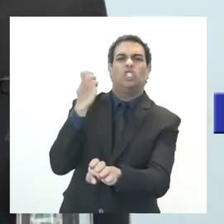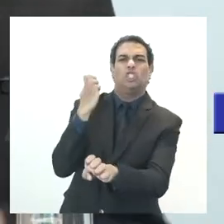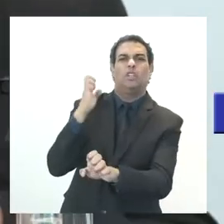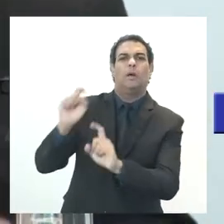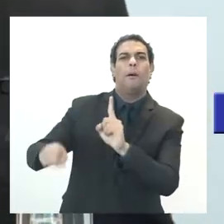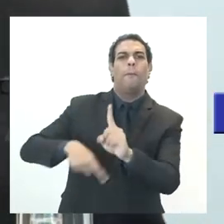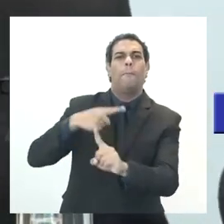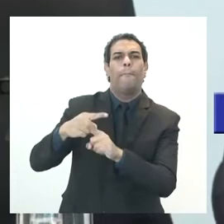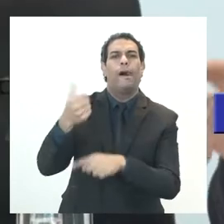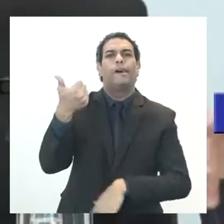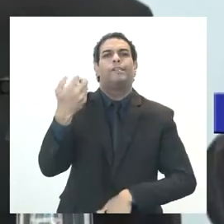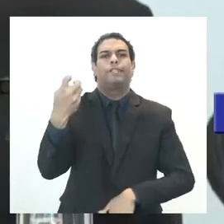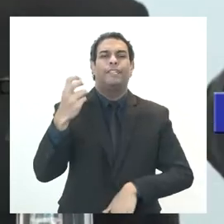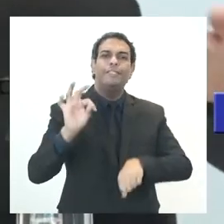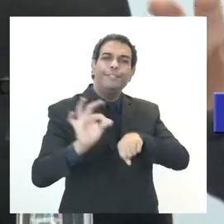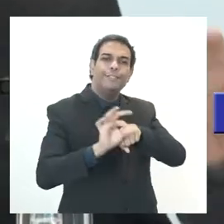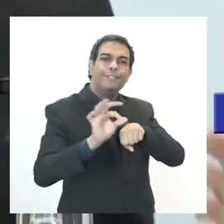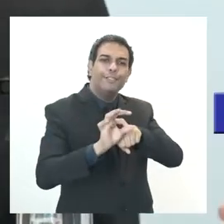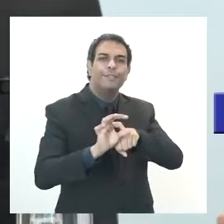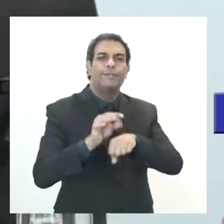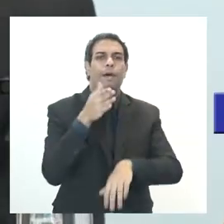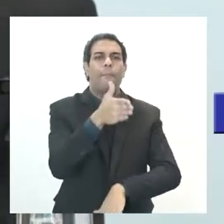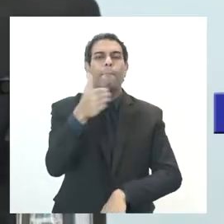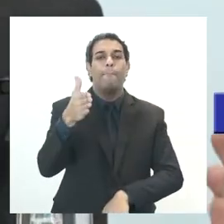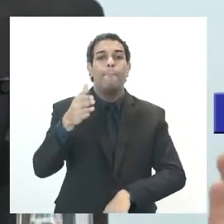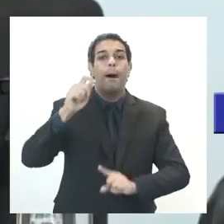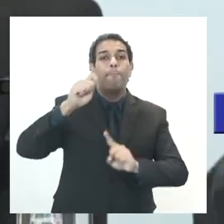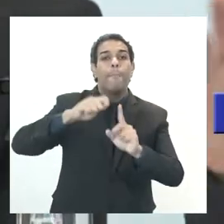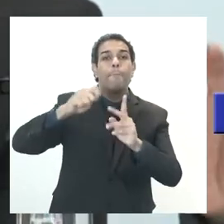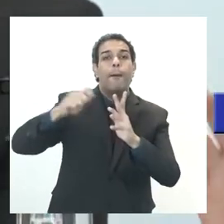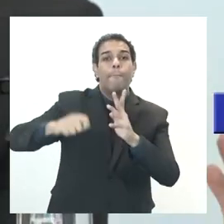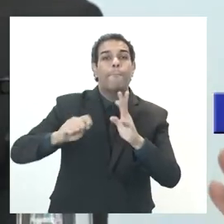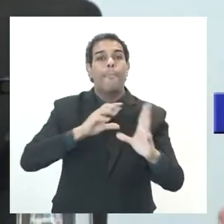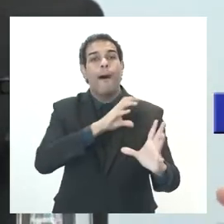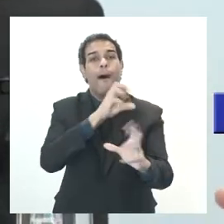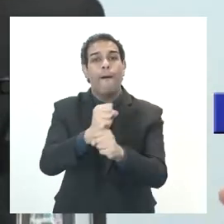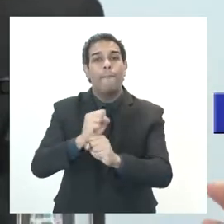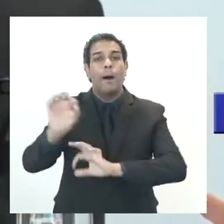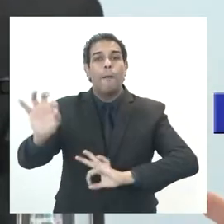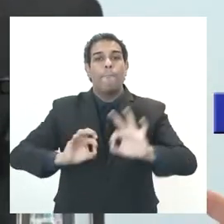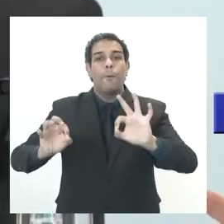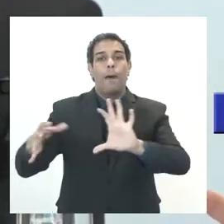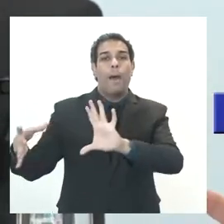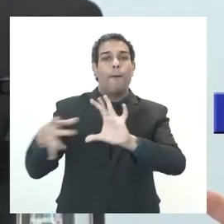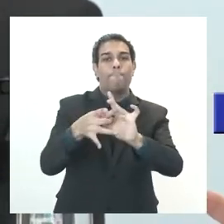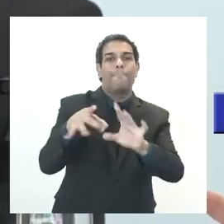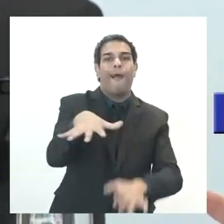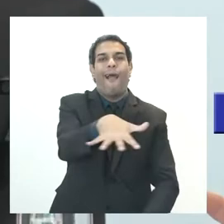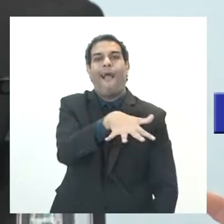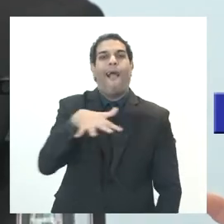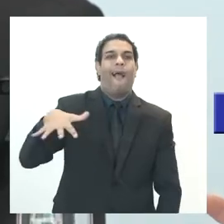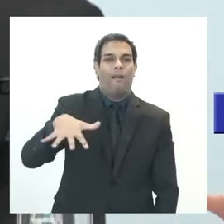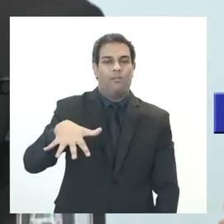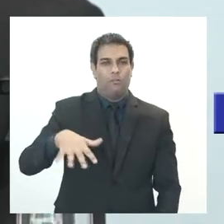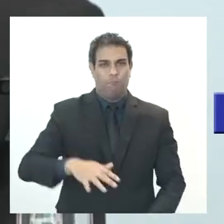técnicos de nível médio e levava-os alguns meses para fazer um projeto de uma rede nacional